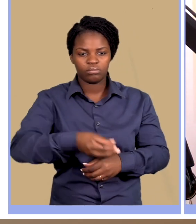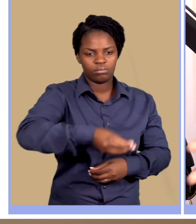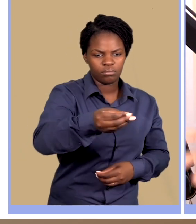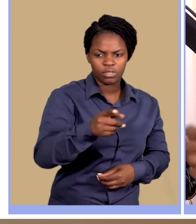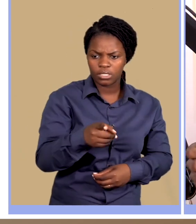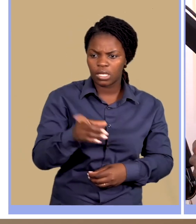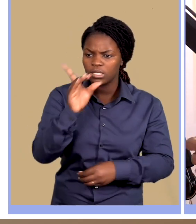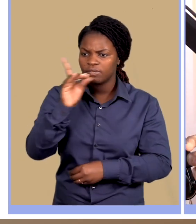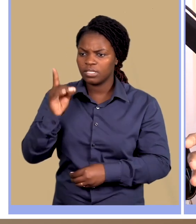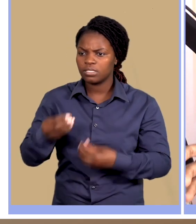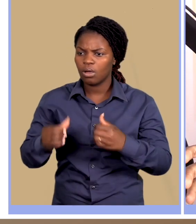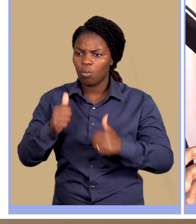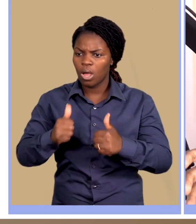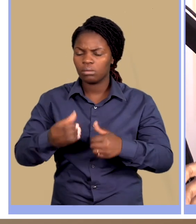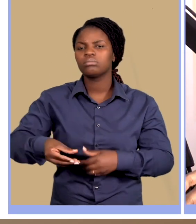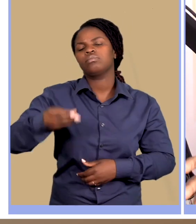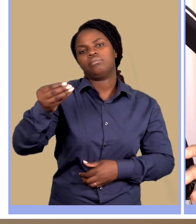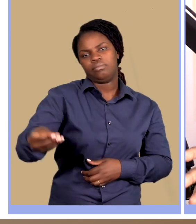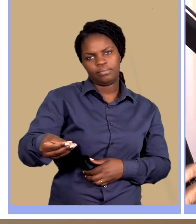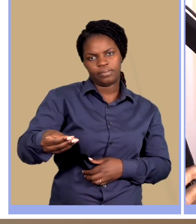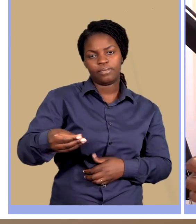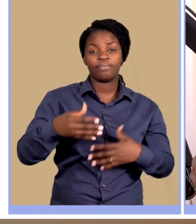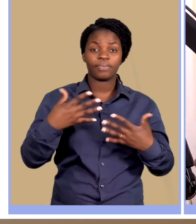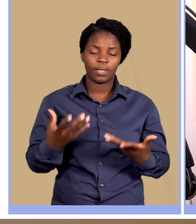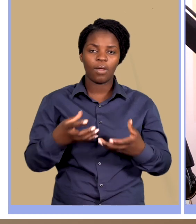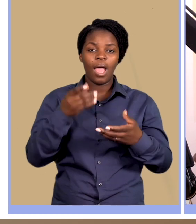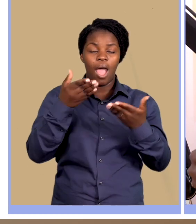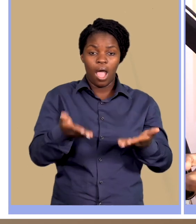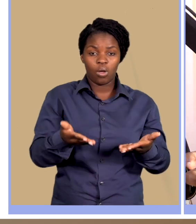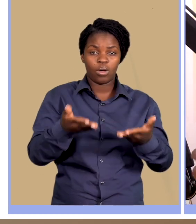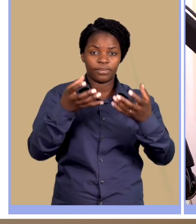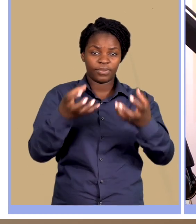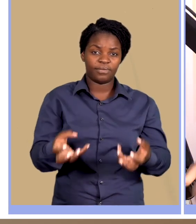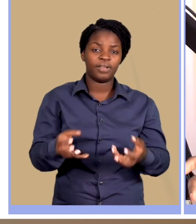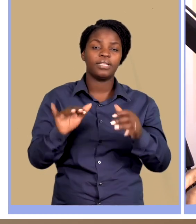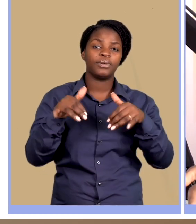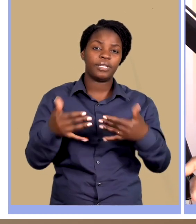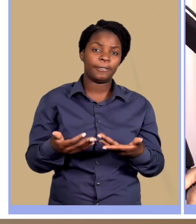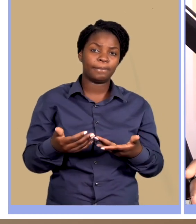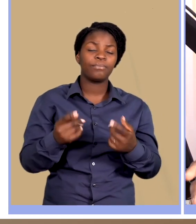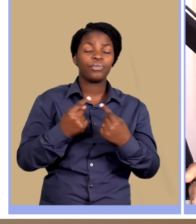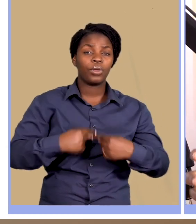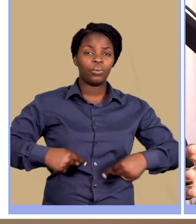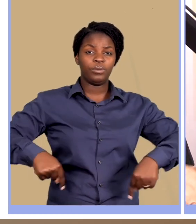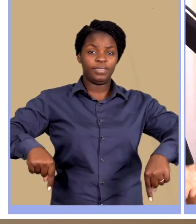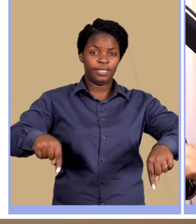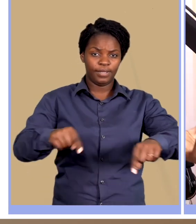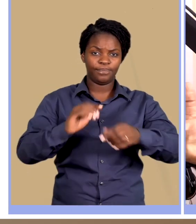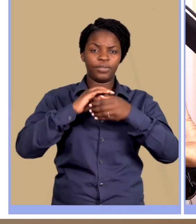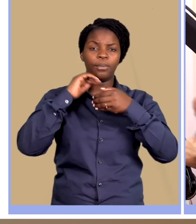Então, falta aqui, no dia que os comitês de proteção, os comitês que trabalham na ação